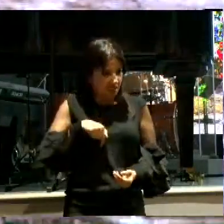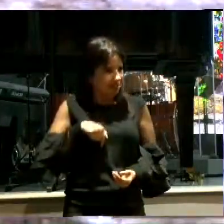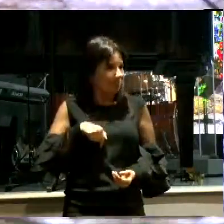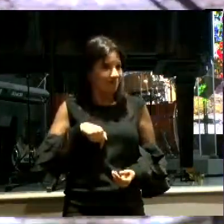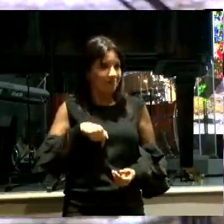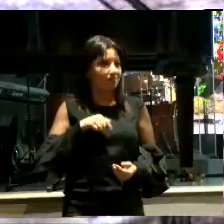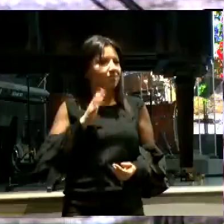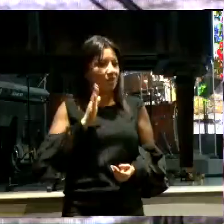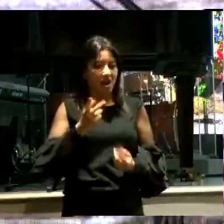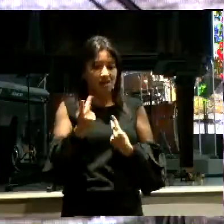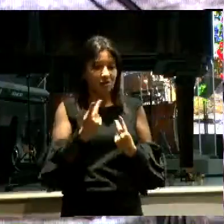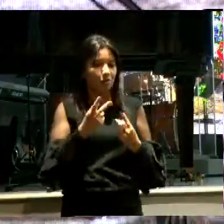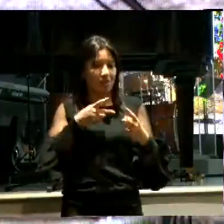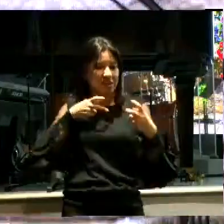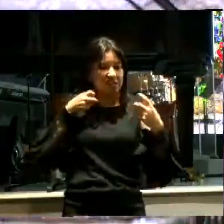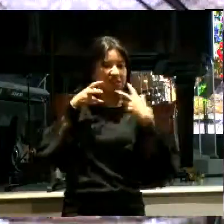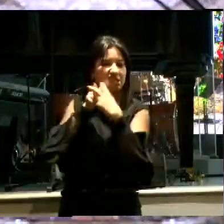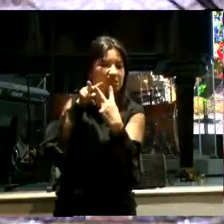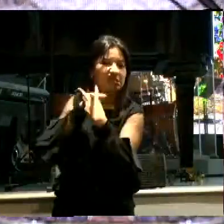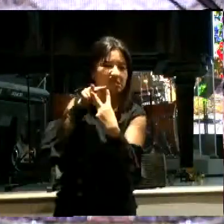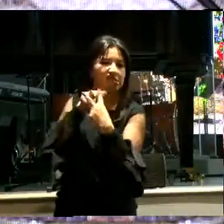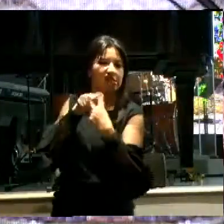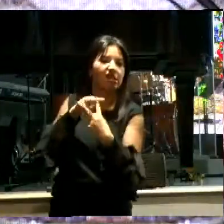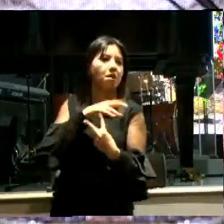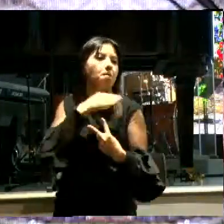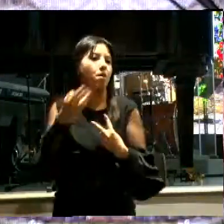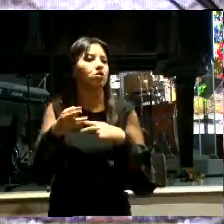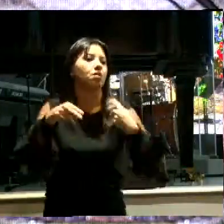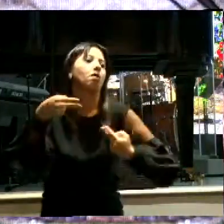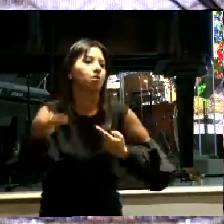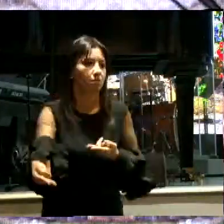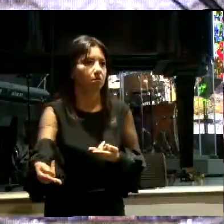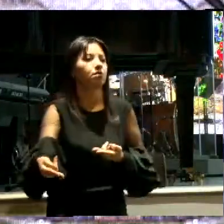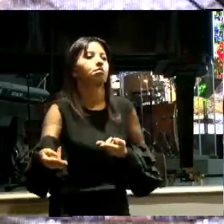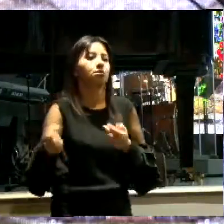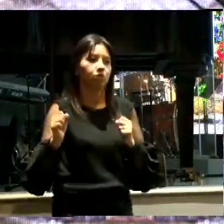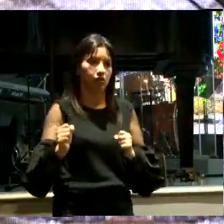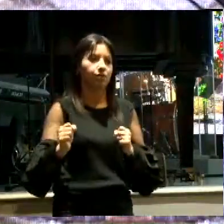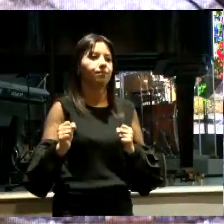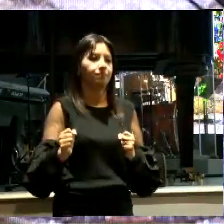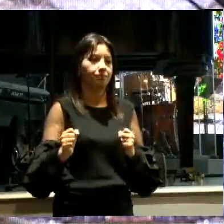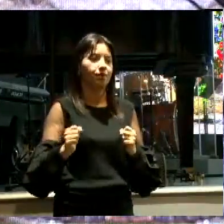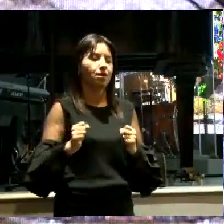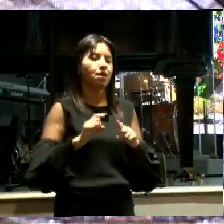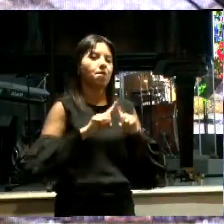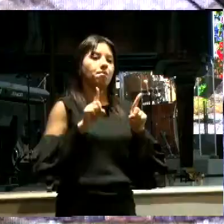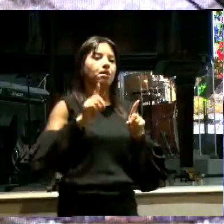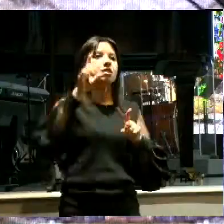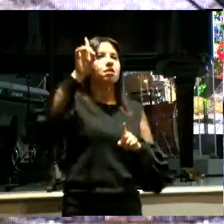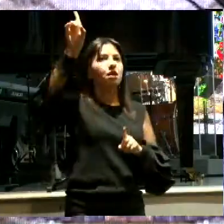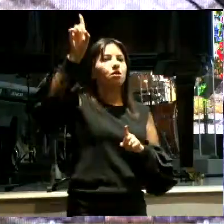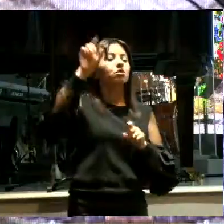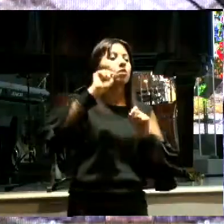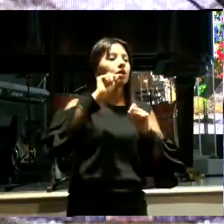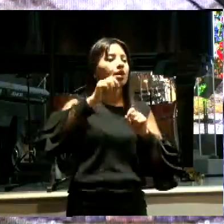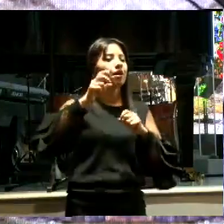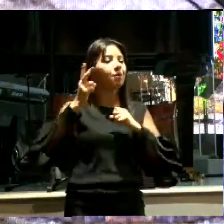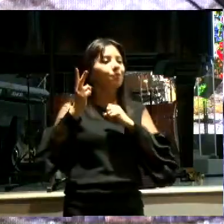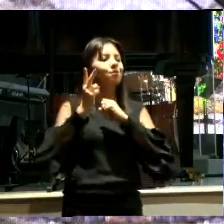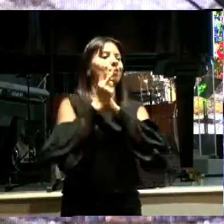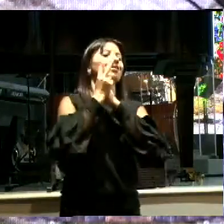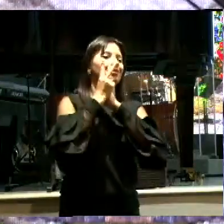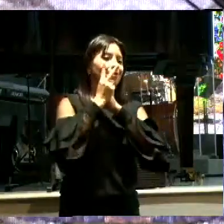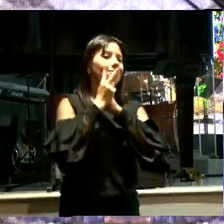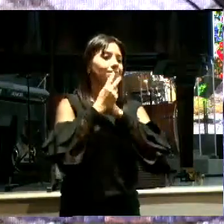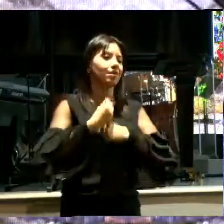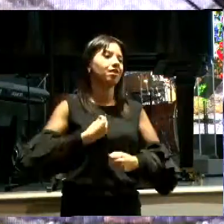pequenininho. E o Senhor me protegeu, o Senhor me guardou para hoje estar falando para você. Olha,